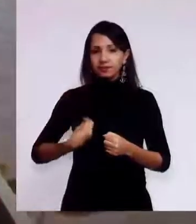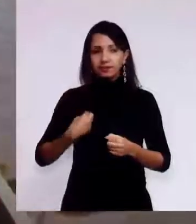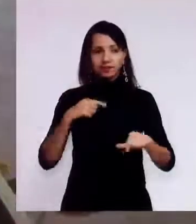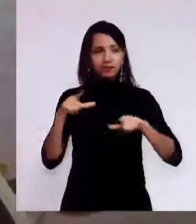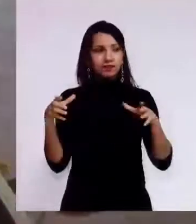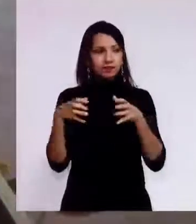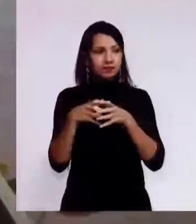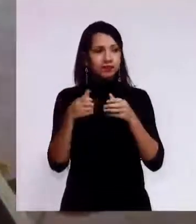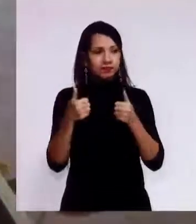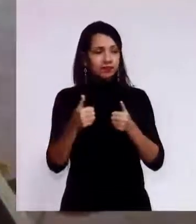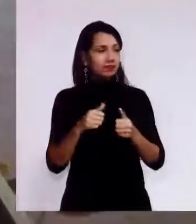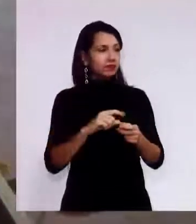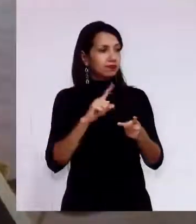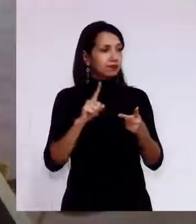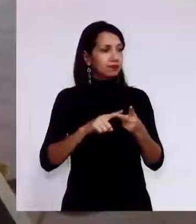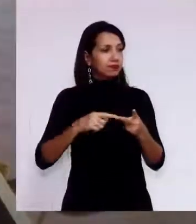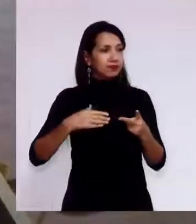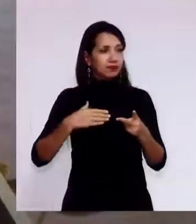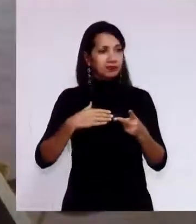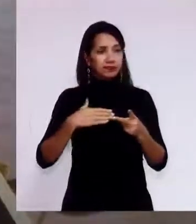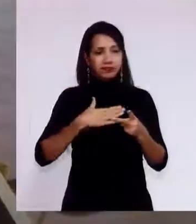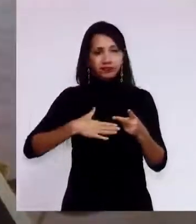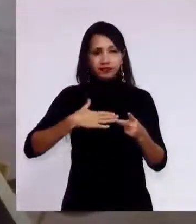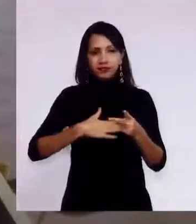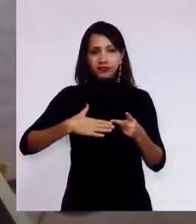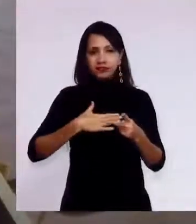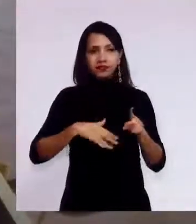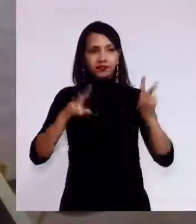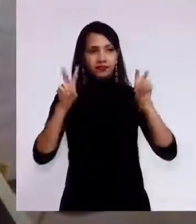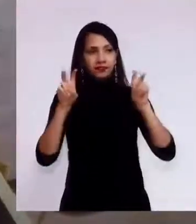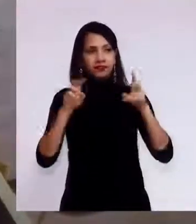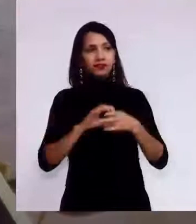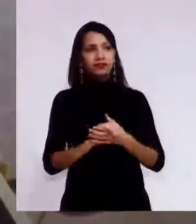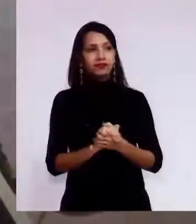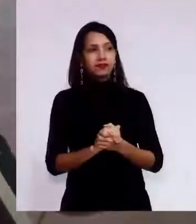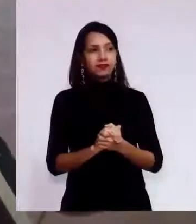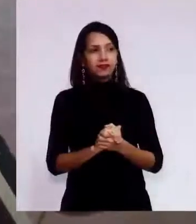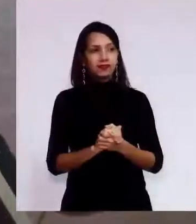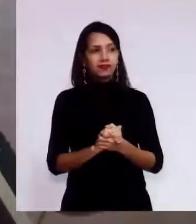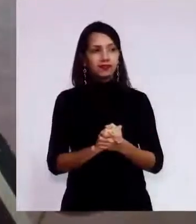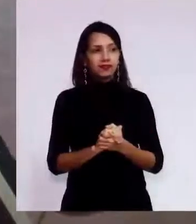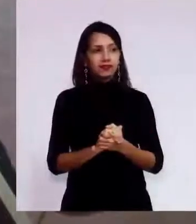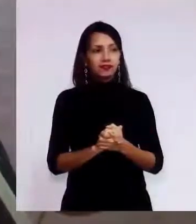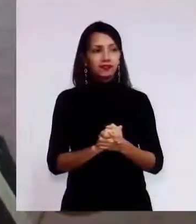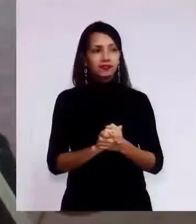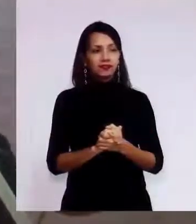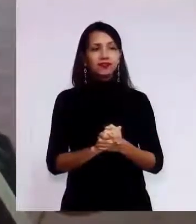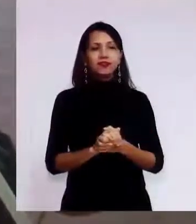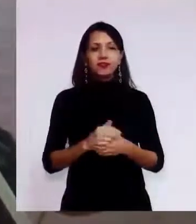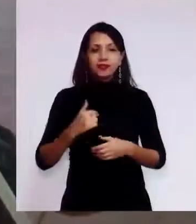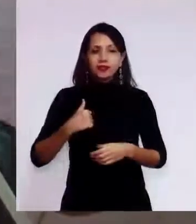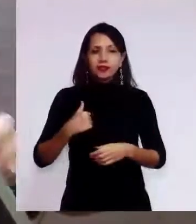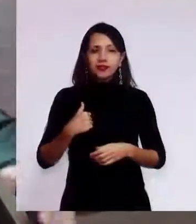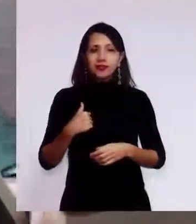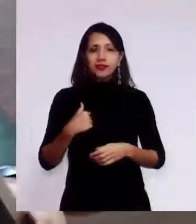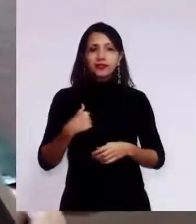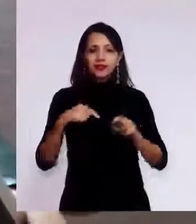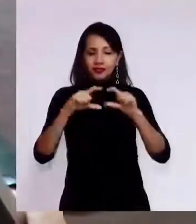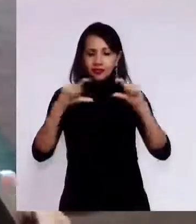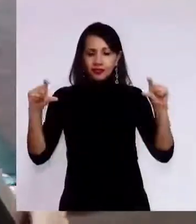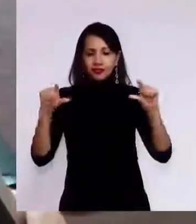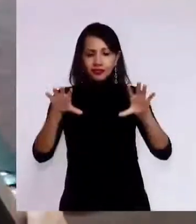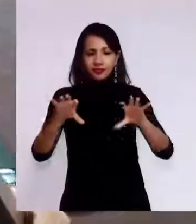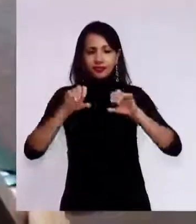a sugestão. O segundo assunto que eu quero falar, e aí eu tomei com muito carinho uma frase desse final de